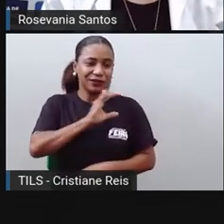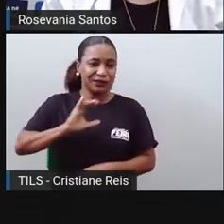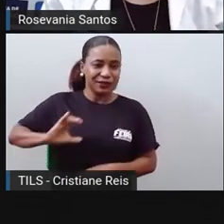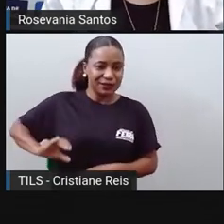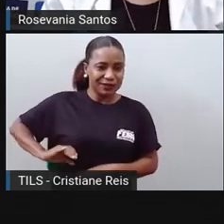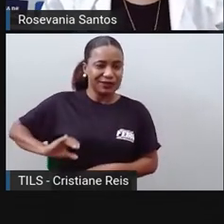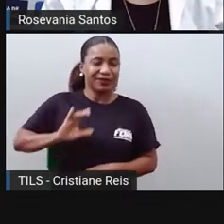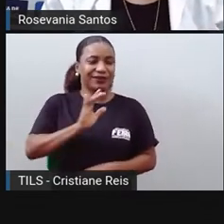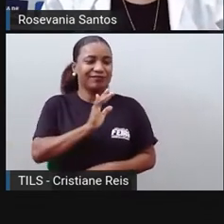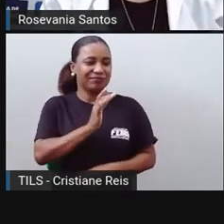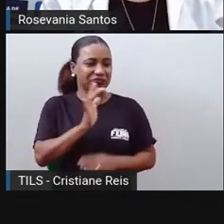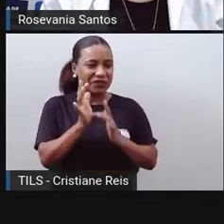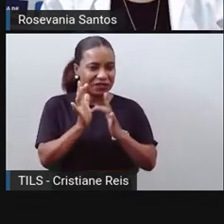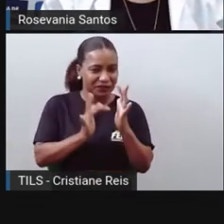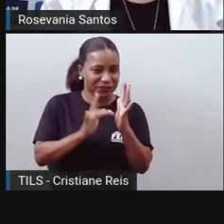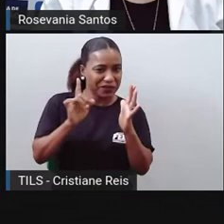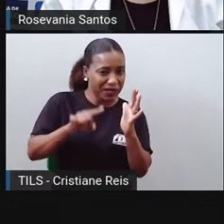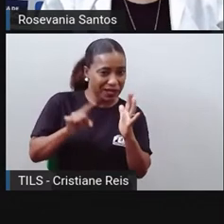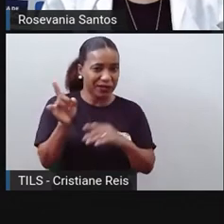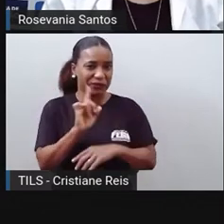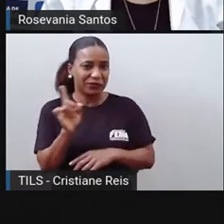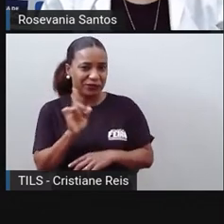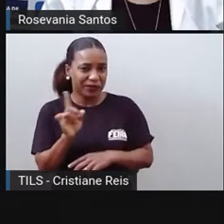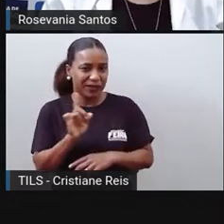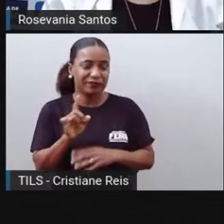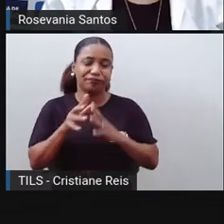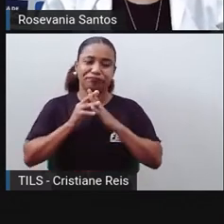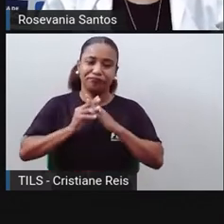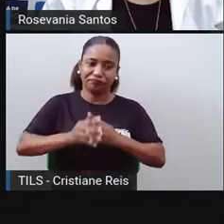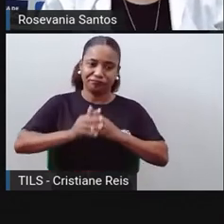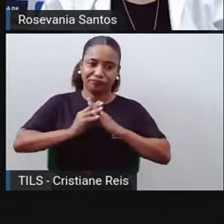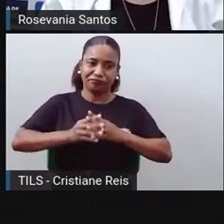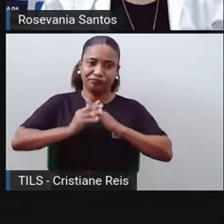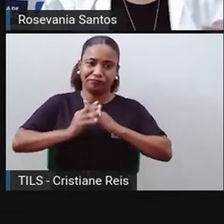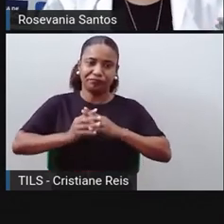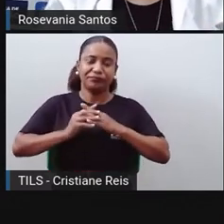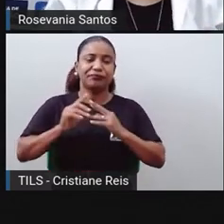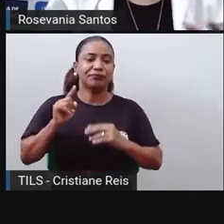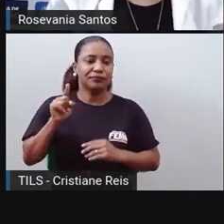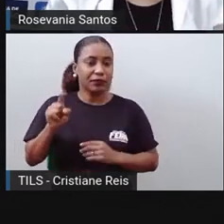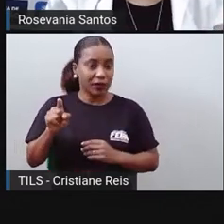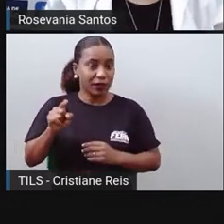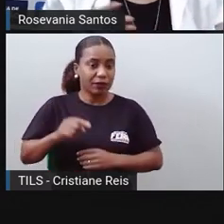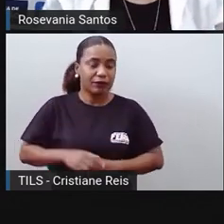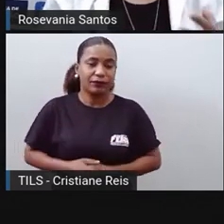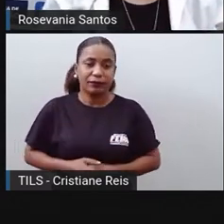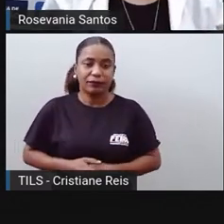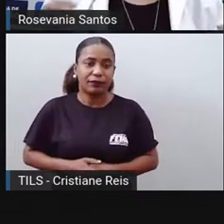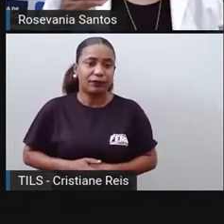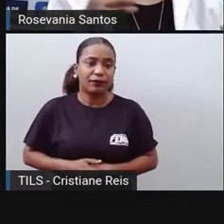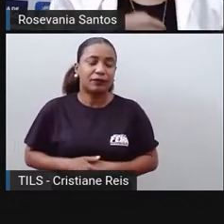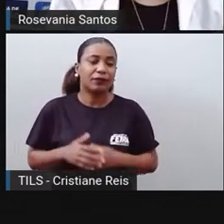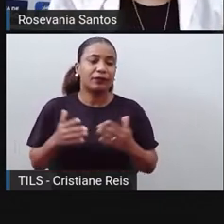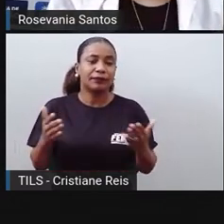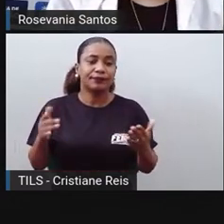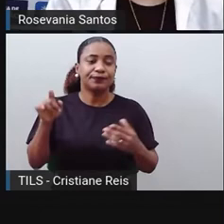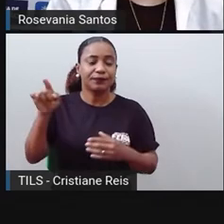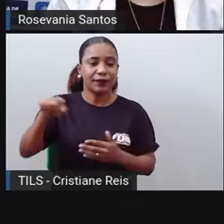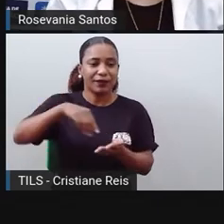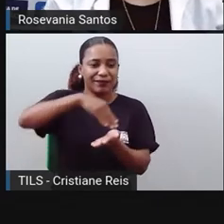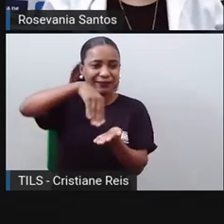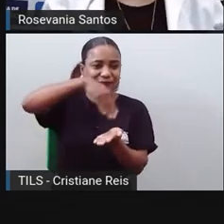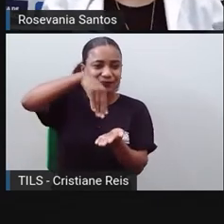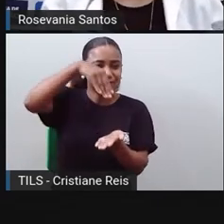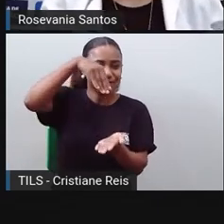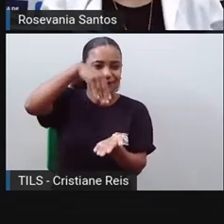conflitos, né, referente a isso. Então, vamos falar de um assunto que praticamente quase toda vez, quando se fala do Oriente Médio, quando